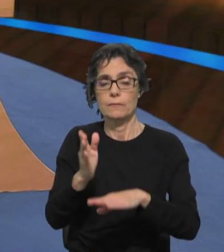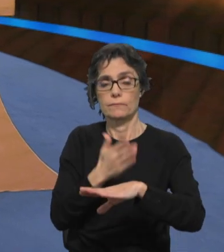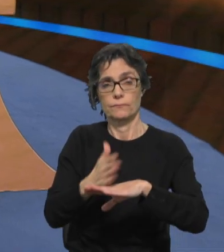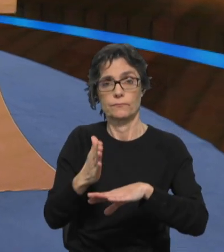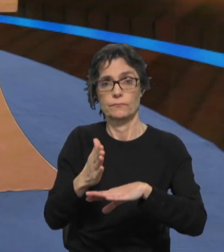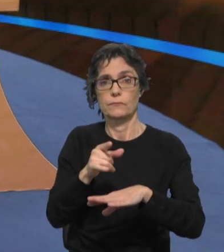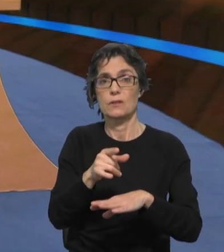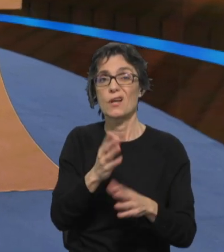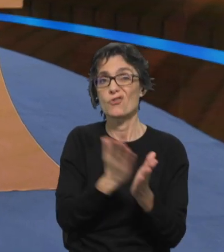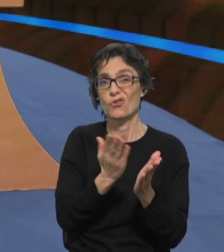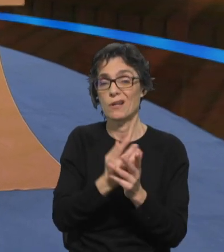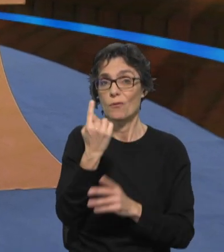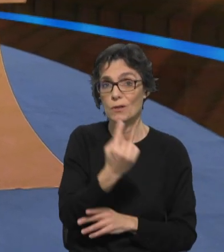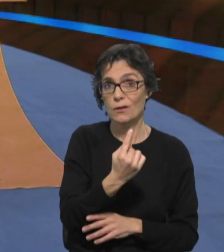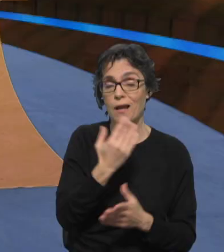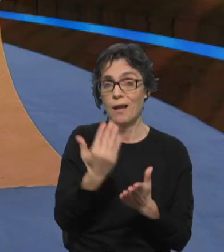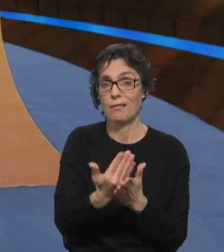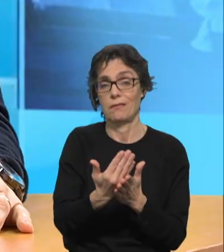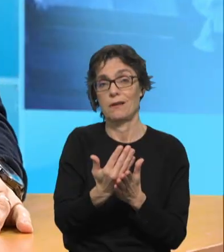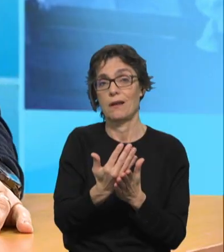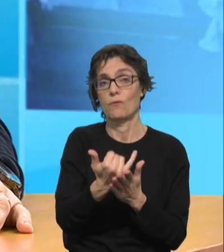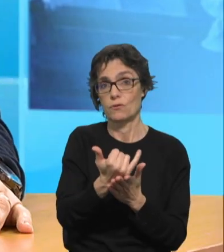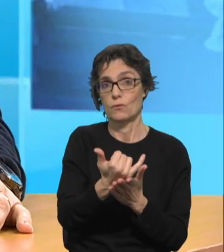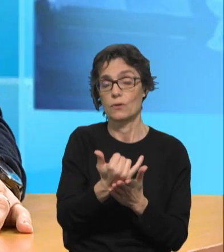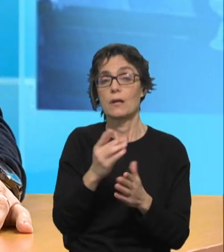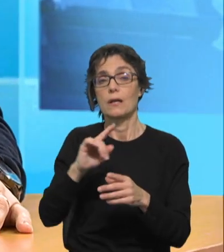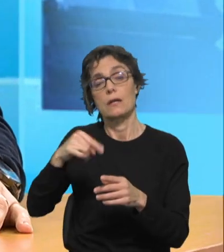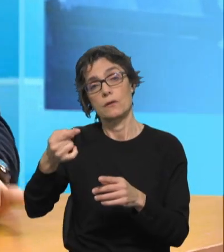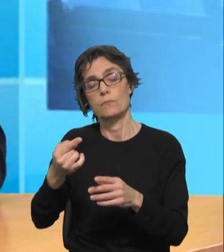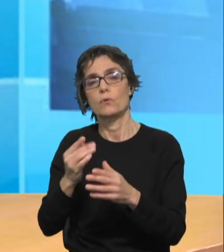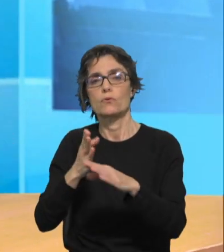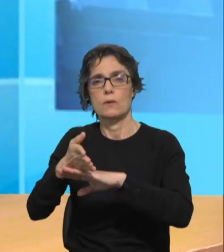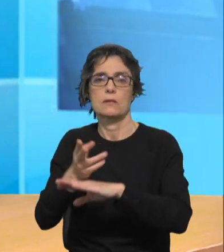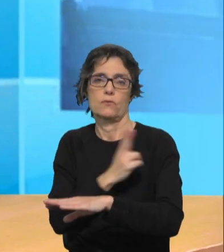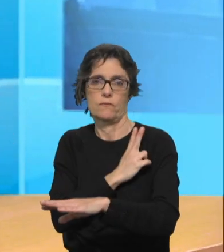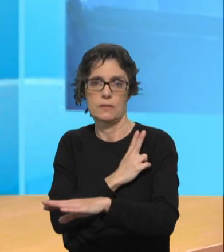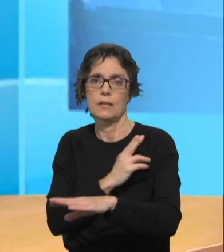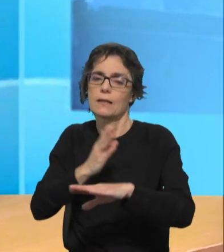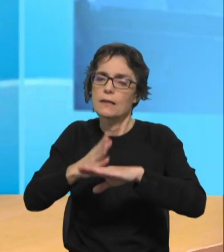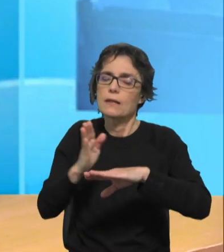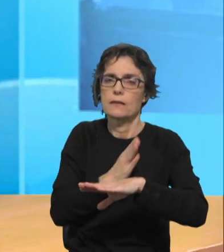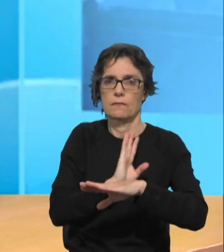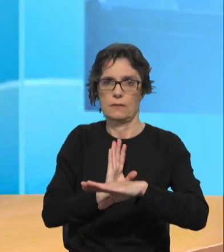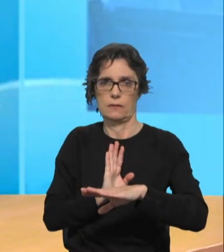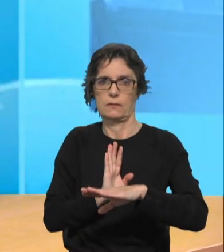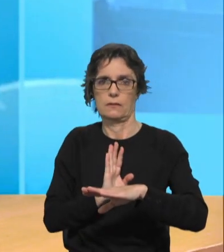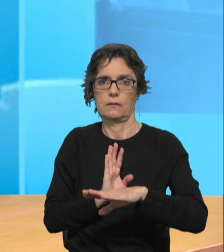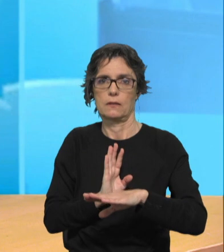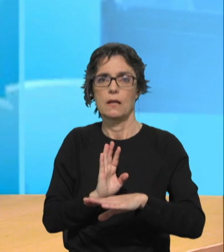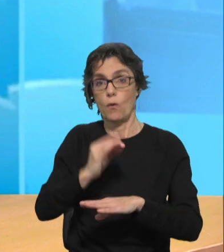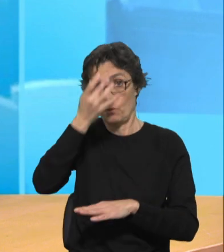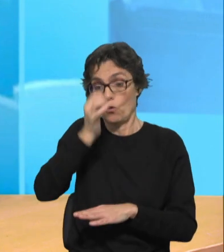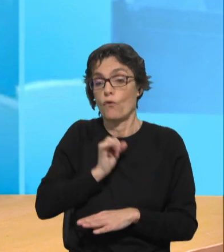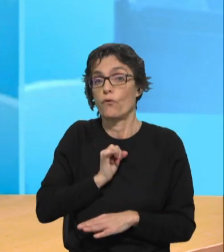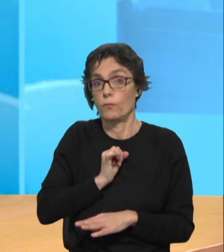que é a escolaridade obrigatória até o secundário e o acesso ao ensino superior. Na minha opinião, e creio que